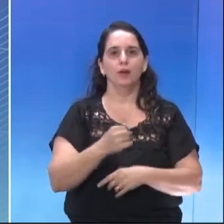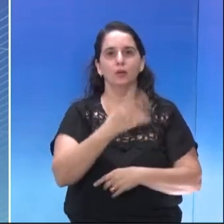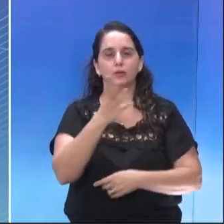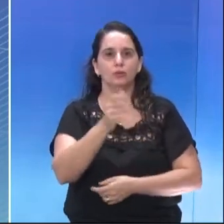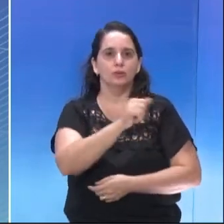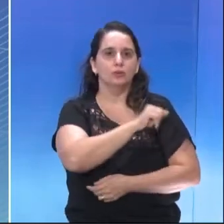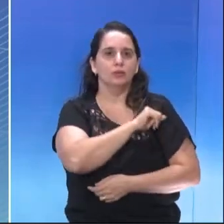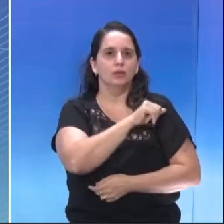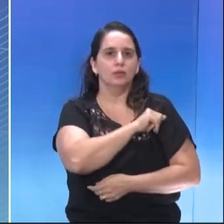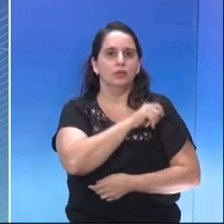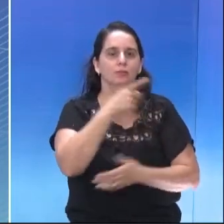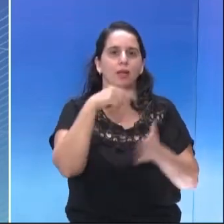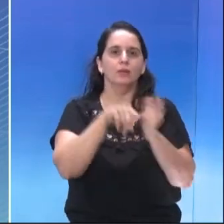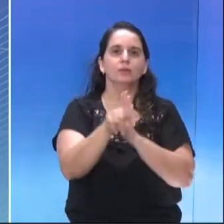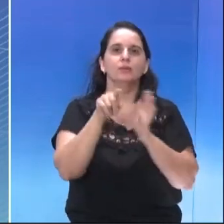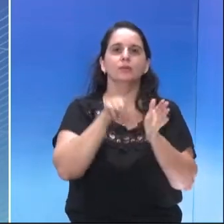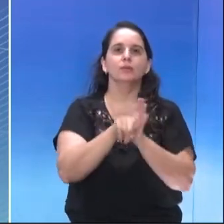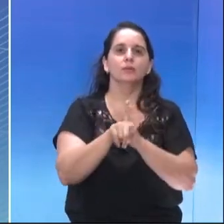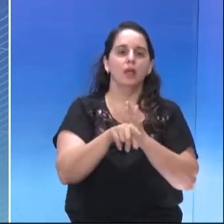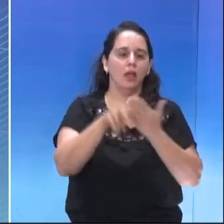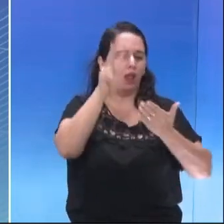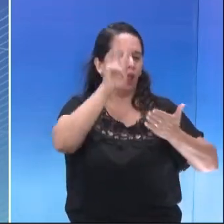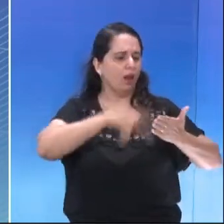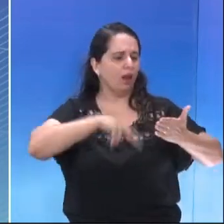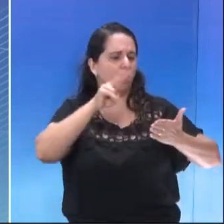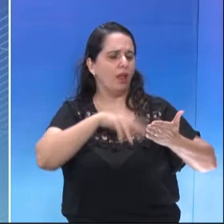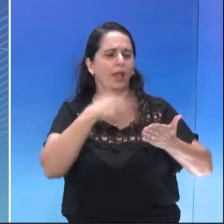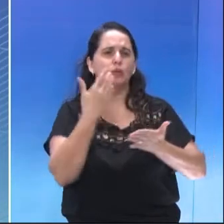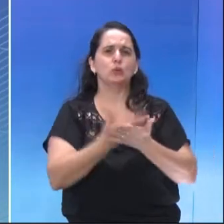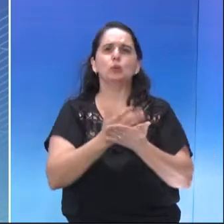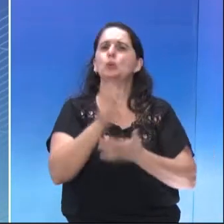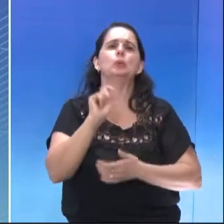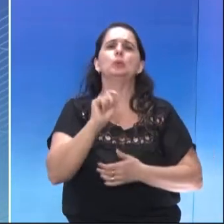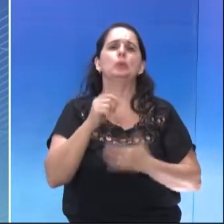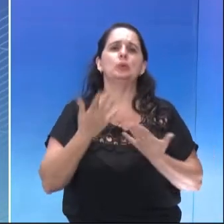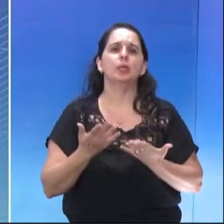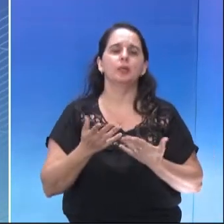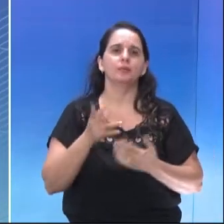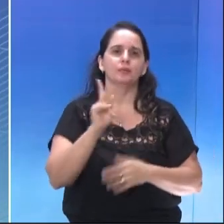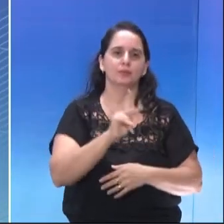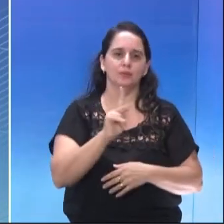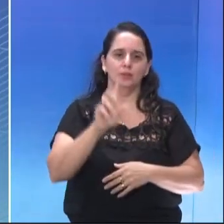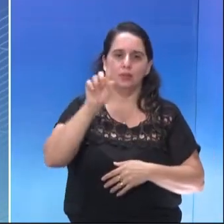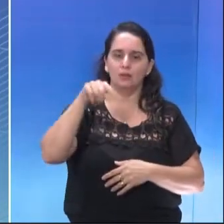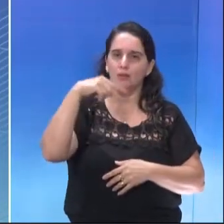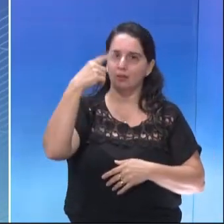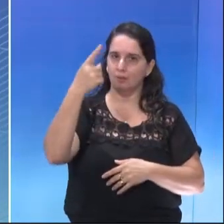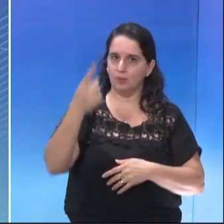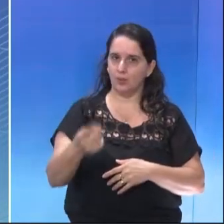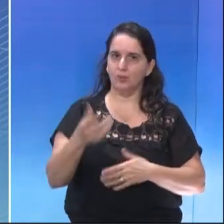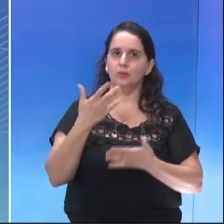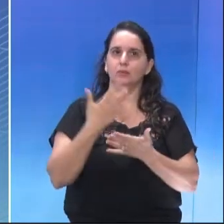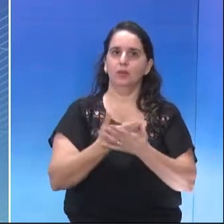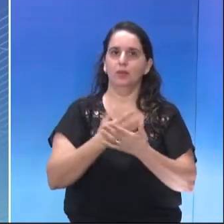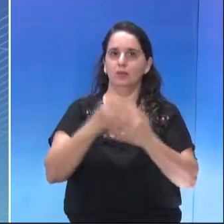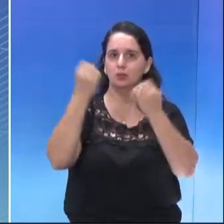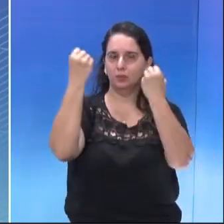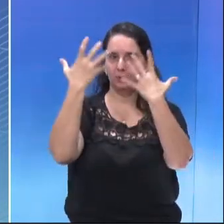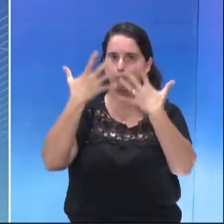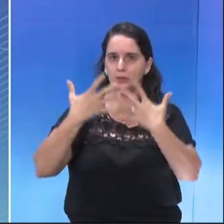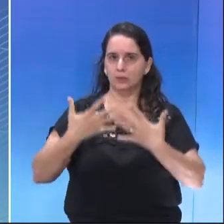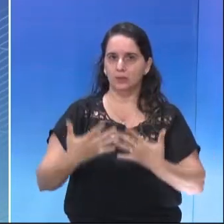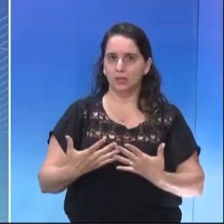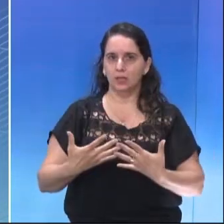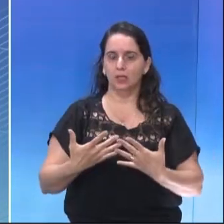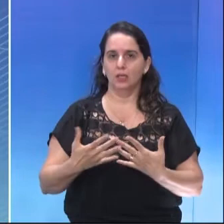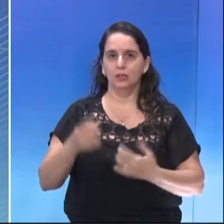clamam por isso. Professor, estudo o quê? Eu leio sobre o quê? E aí, na próxima aula, no próximo encontro, nós vamos falar um pouco